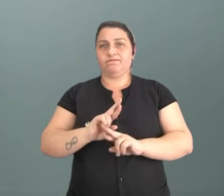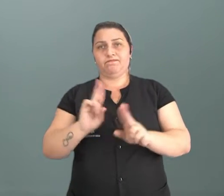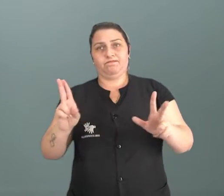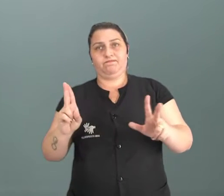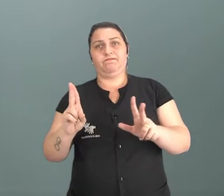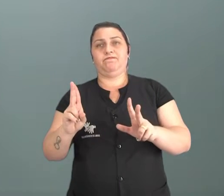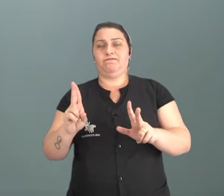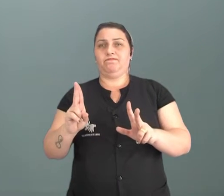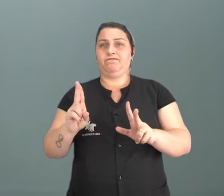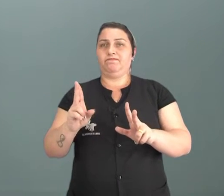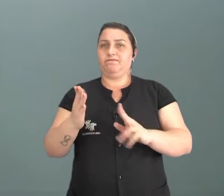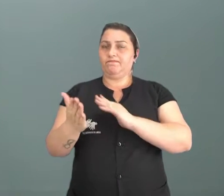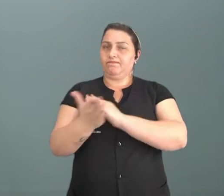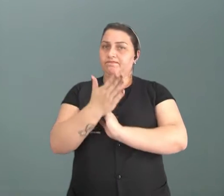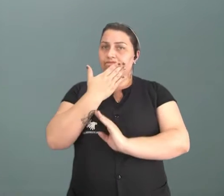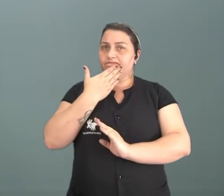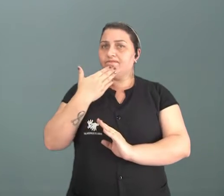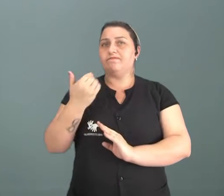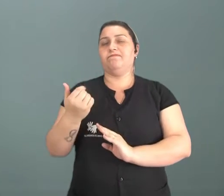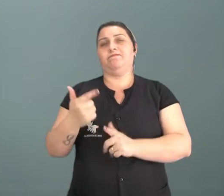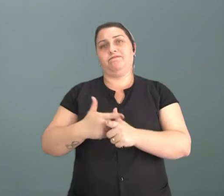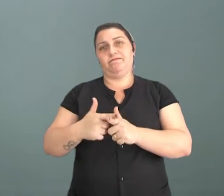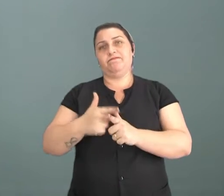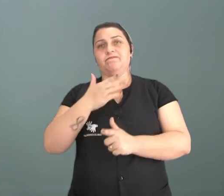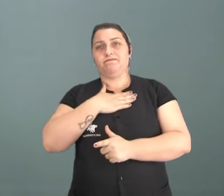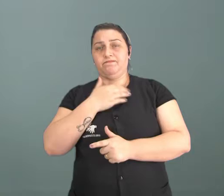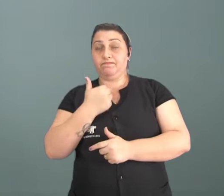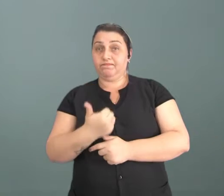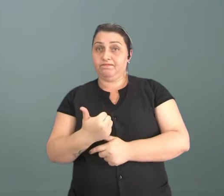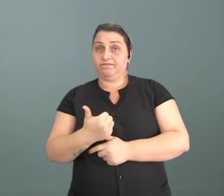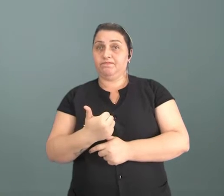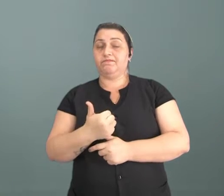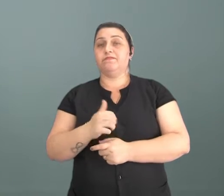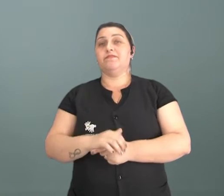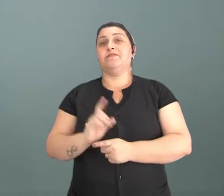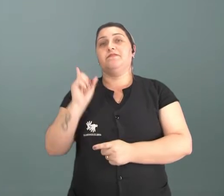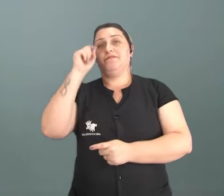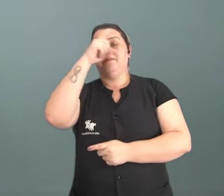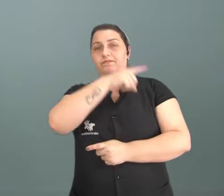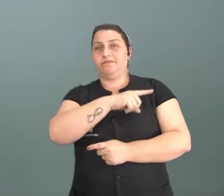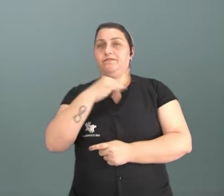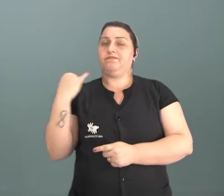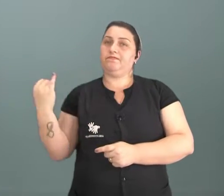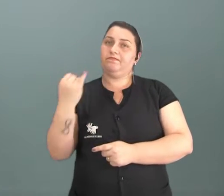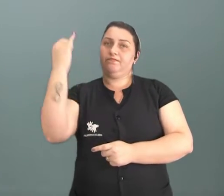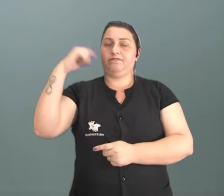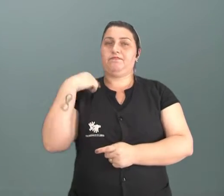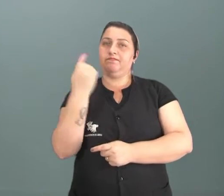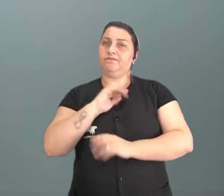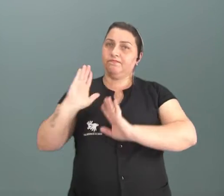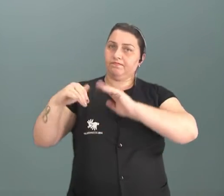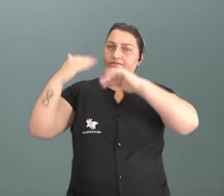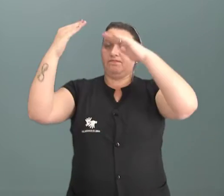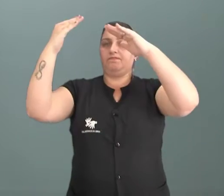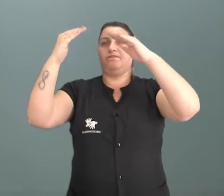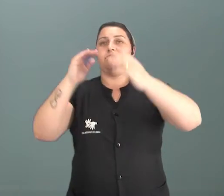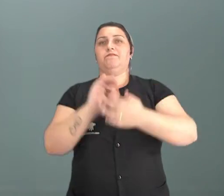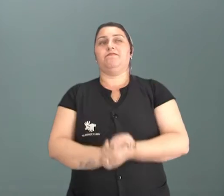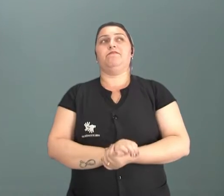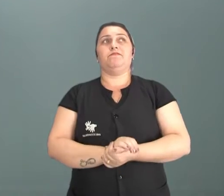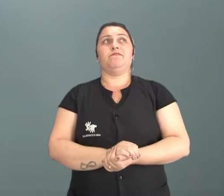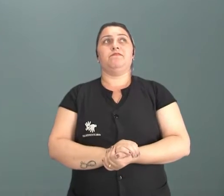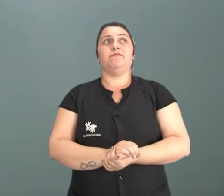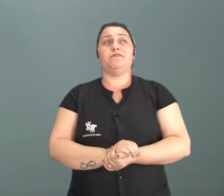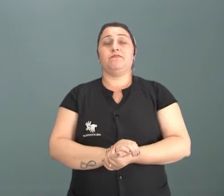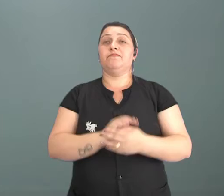até solucionar minha dificuldade, o meu problema, tá bom? Então, essas diferenças são importantes para o nosso crescimento como indivíduo.